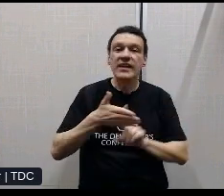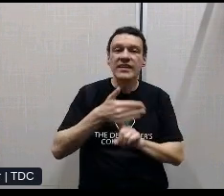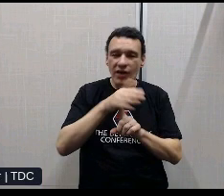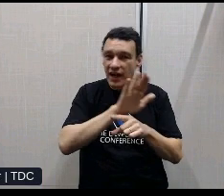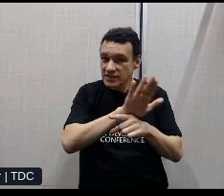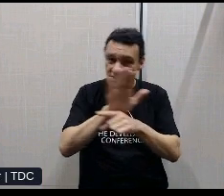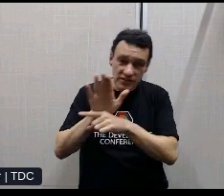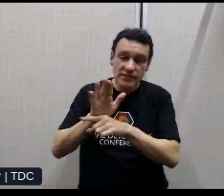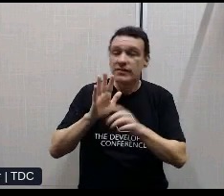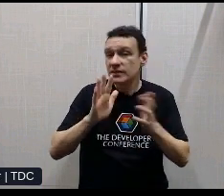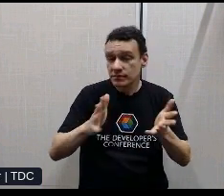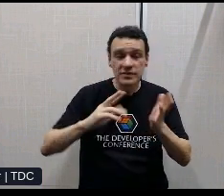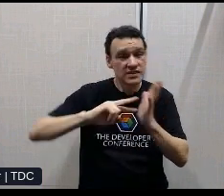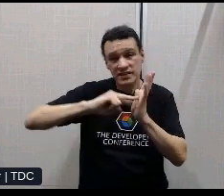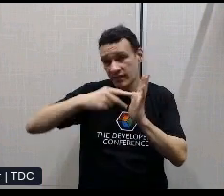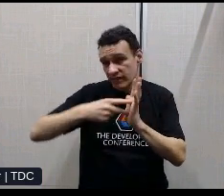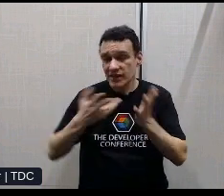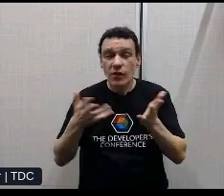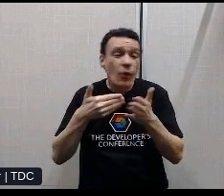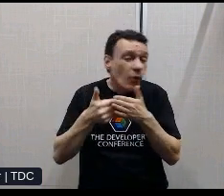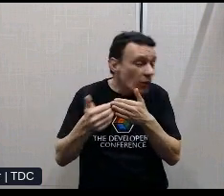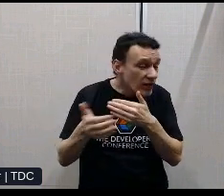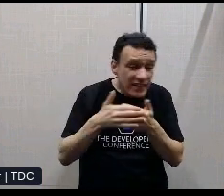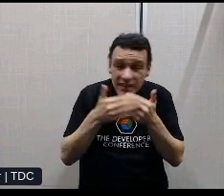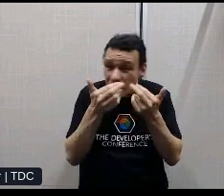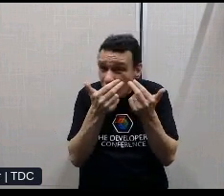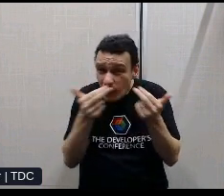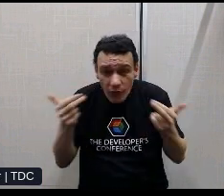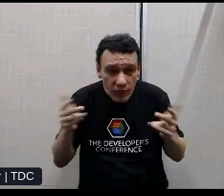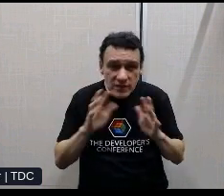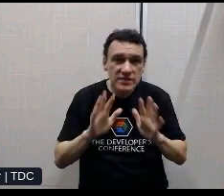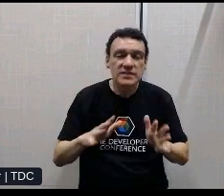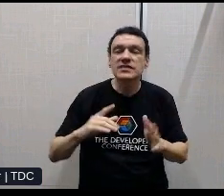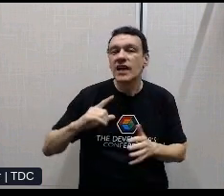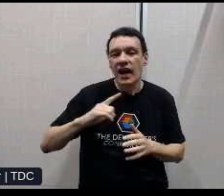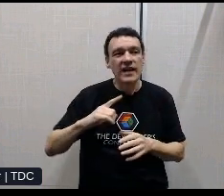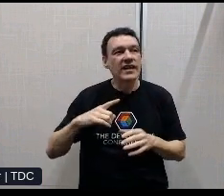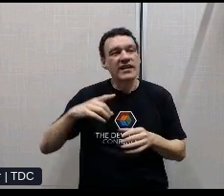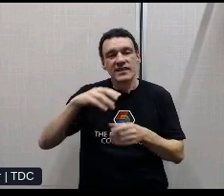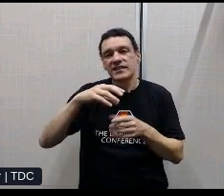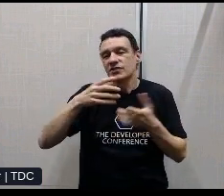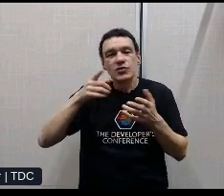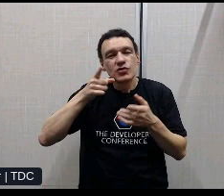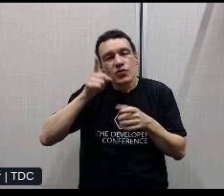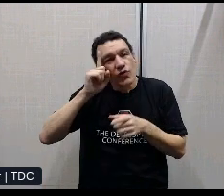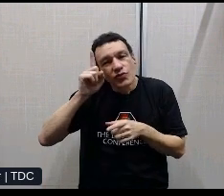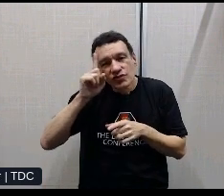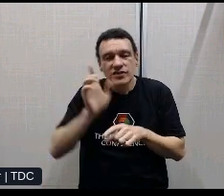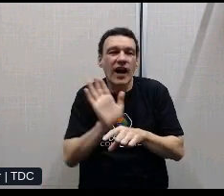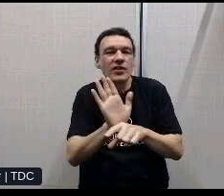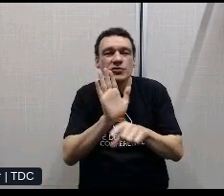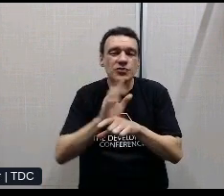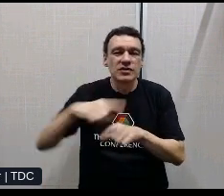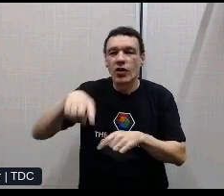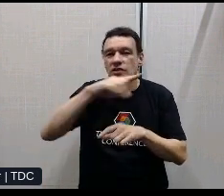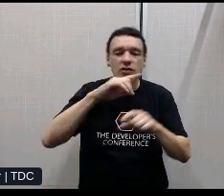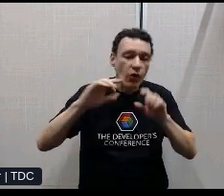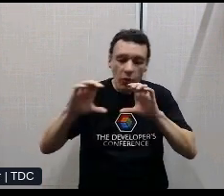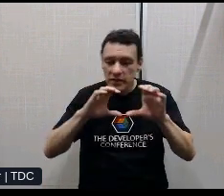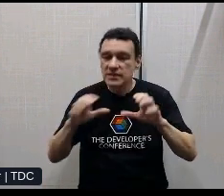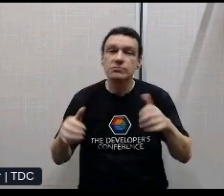que a gente pode utilizar e tem no dia a dia para facilitar a nossa comunicação, o nosso dia a